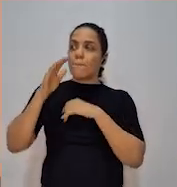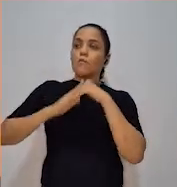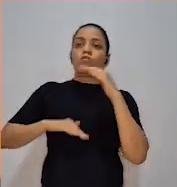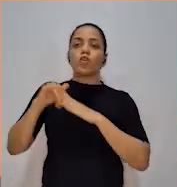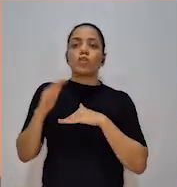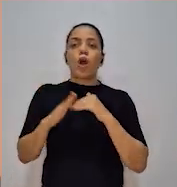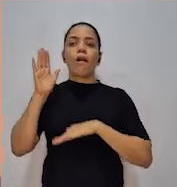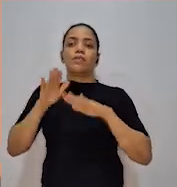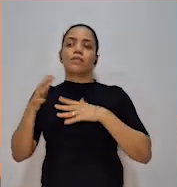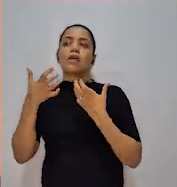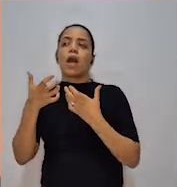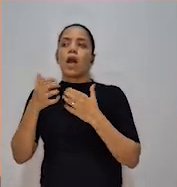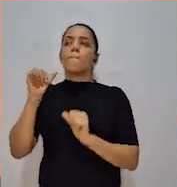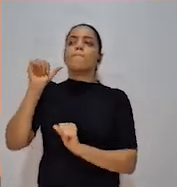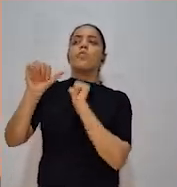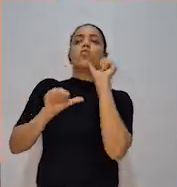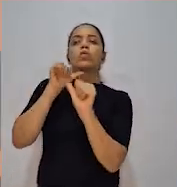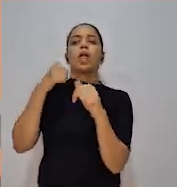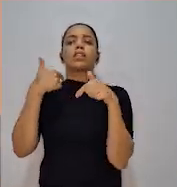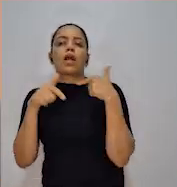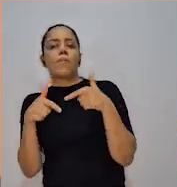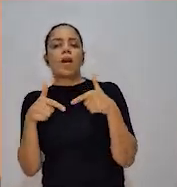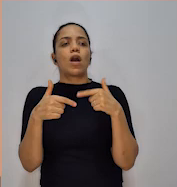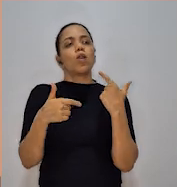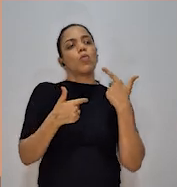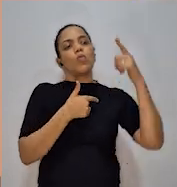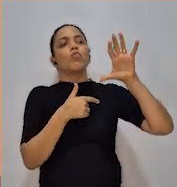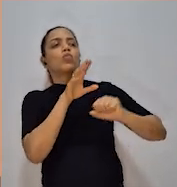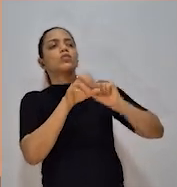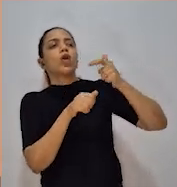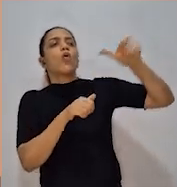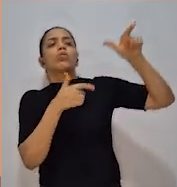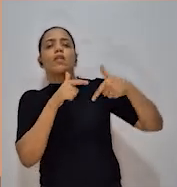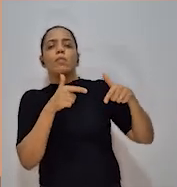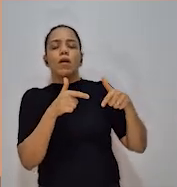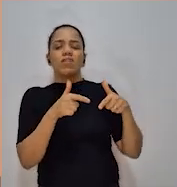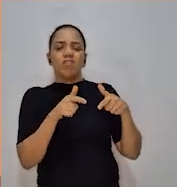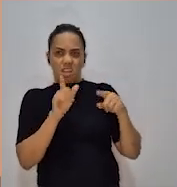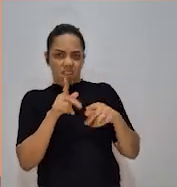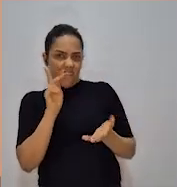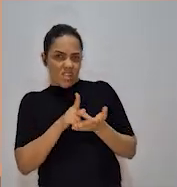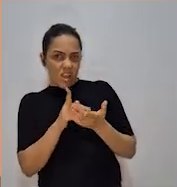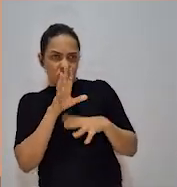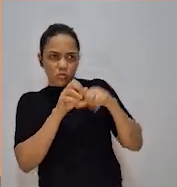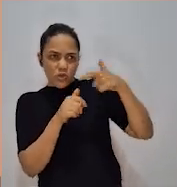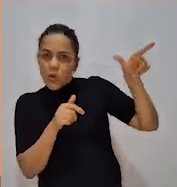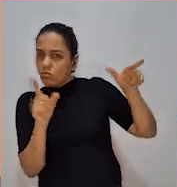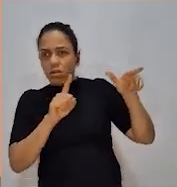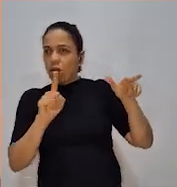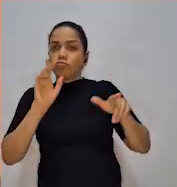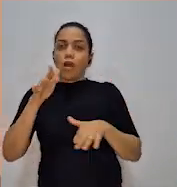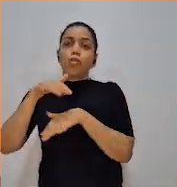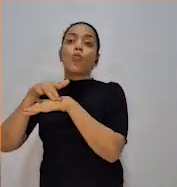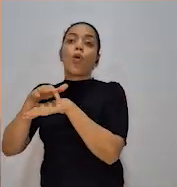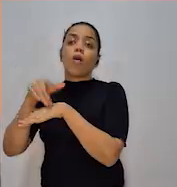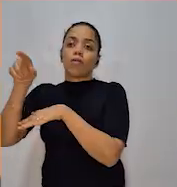fazendo transição de carreira, mas não, eles estão adoecendo e buscando outros lugares, porque não cabe mais voltar, justamente porque esses ambientes não